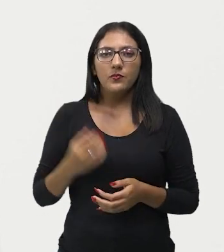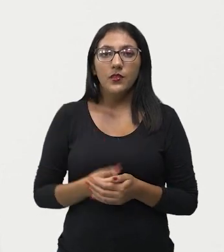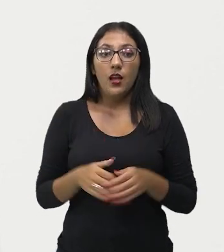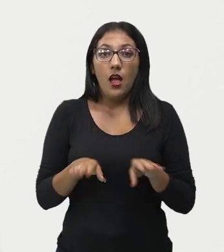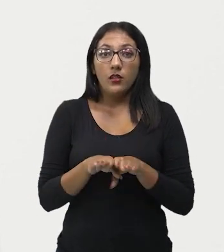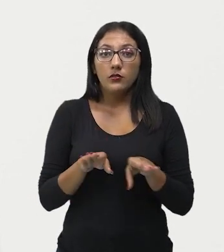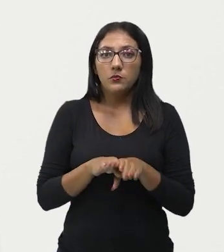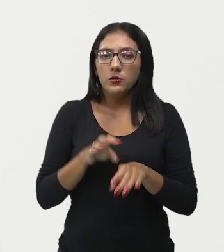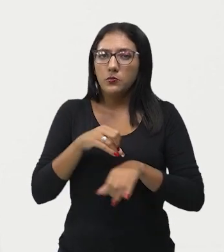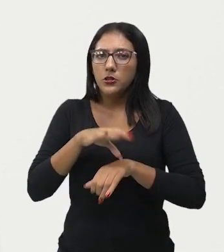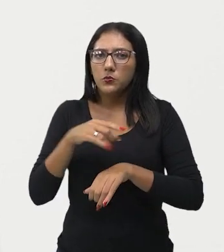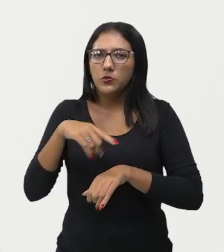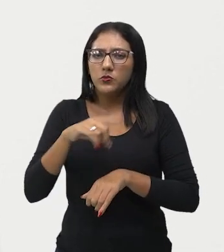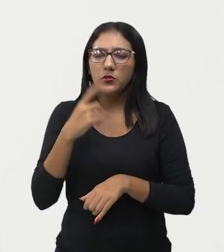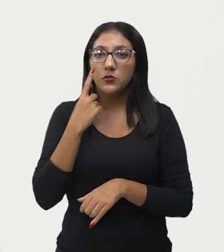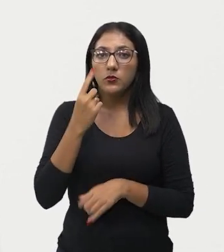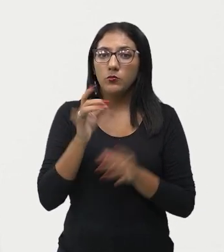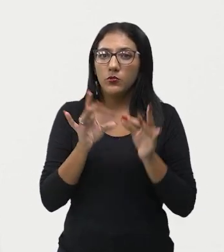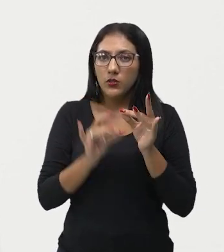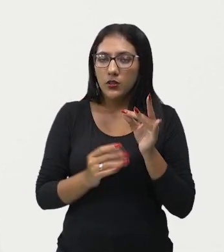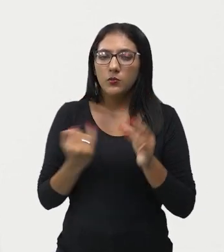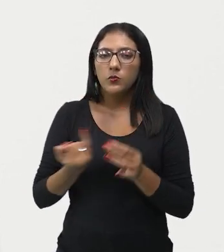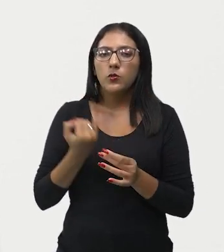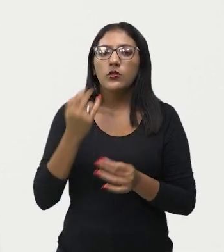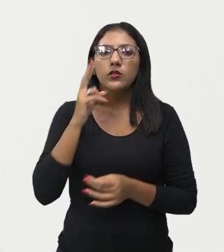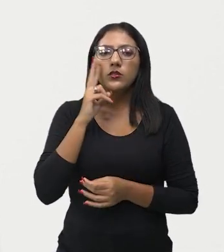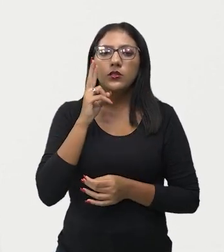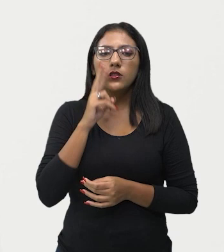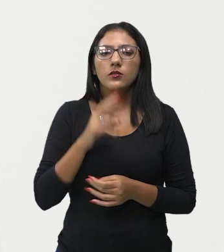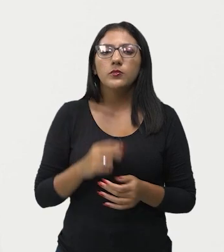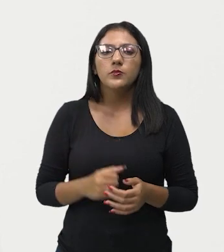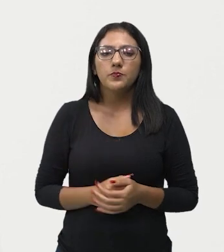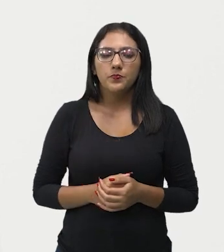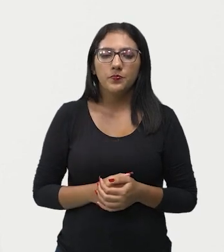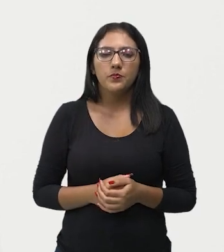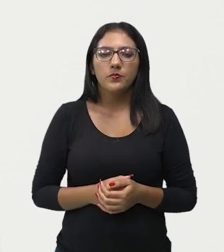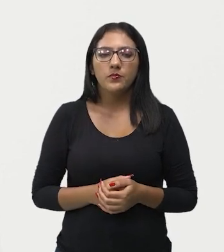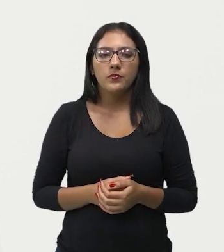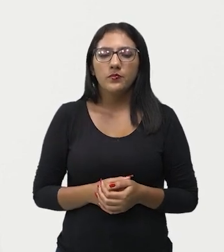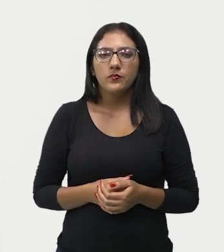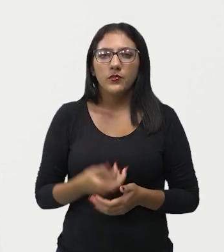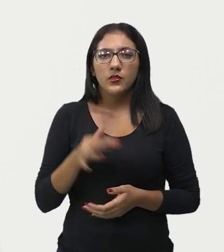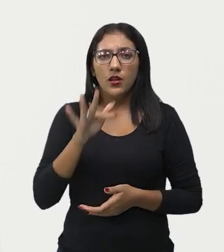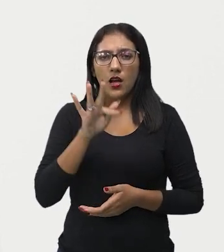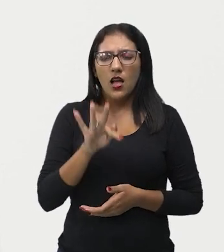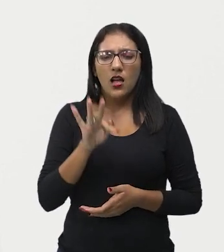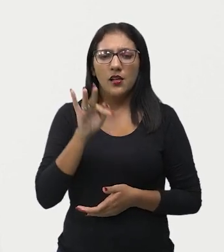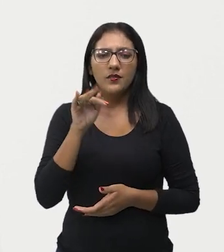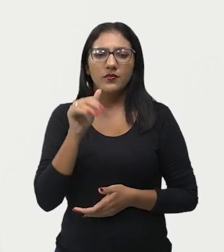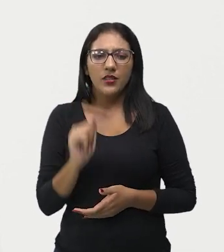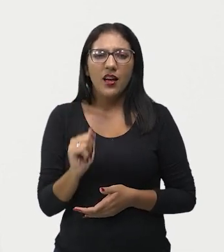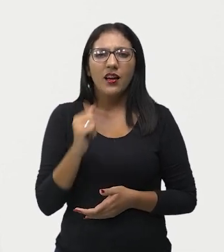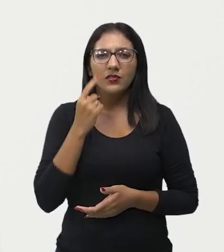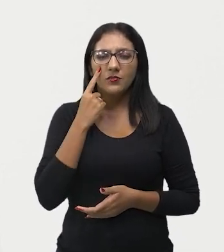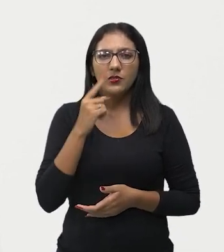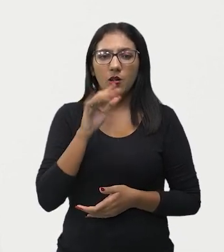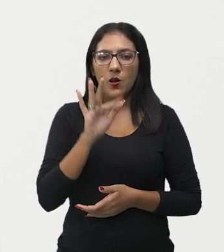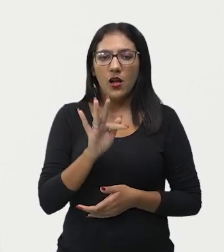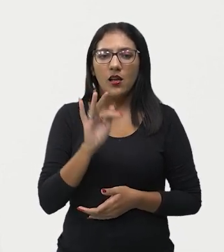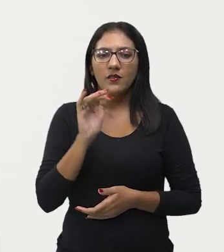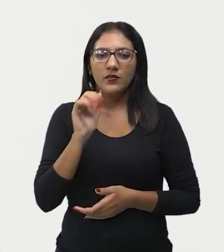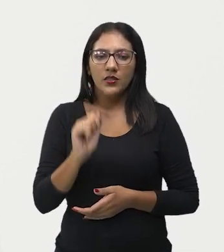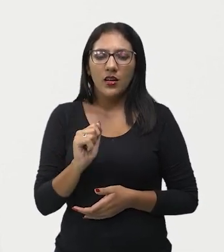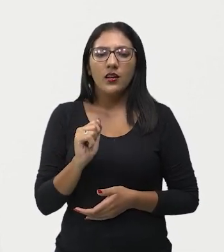esperto também para um detalhe. O professor falou para você, ó, que a frequência, vou marcar aqui, ó, que a frequência absoluta, que aqui a